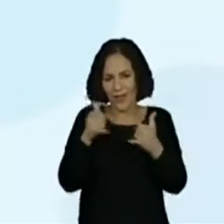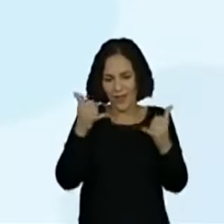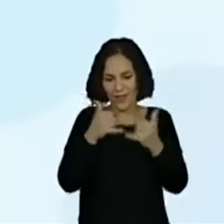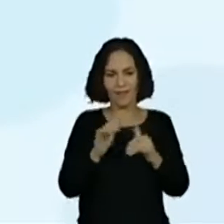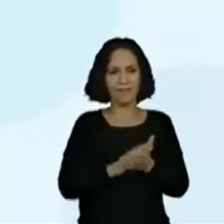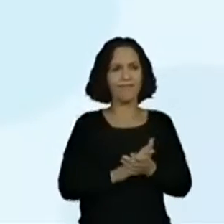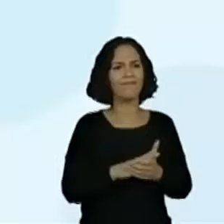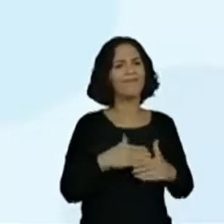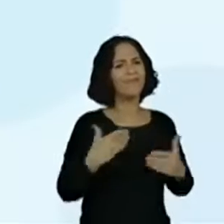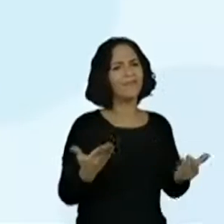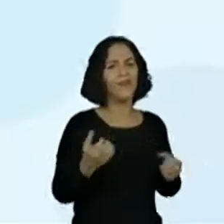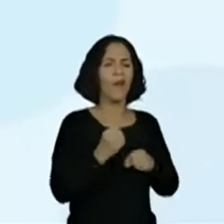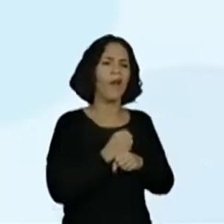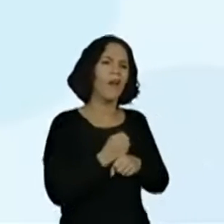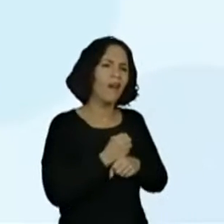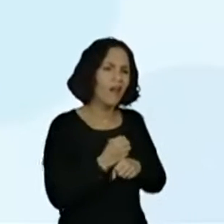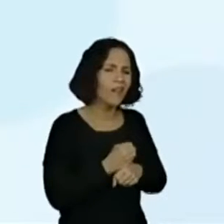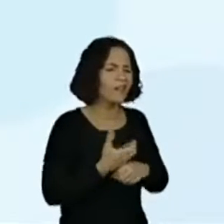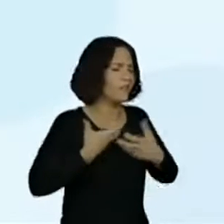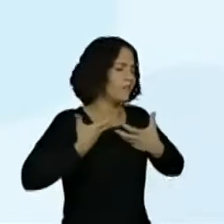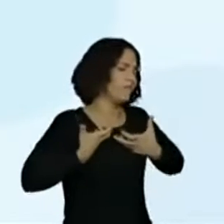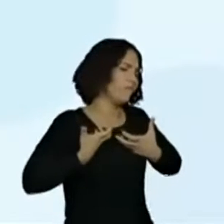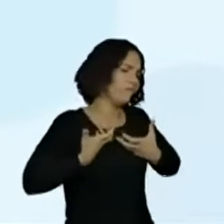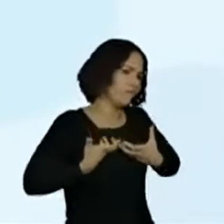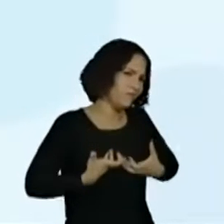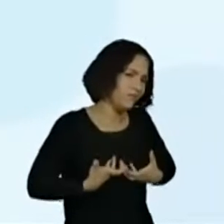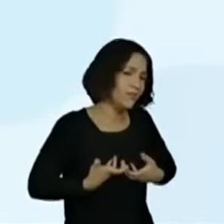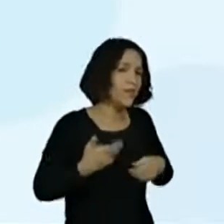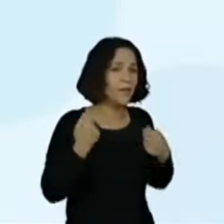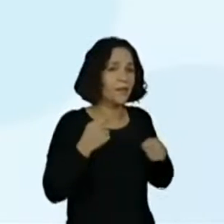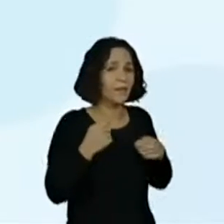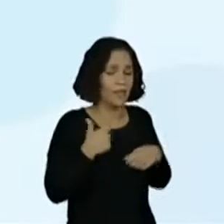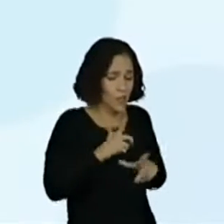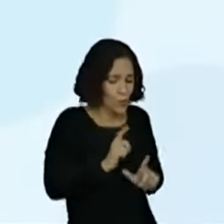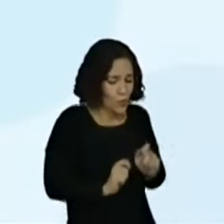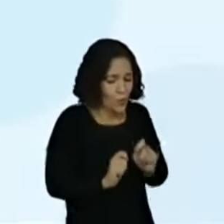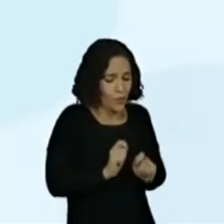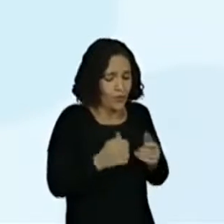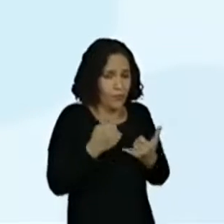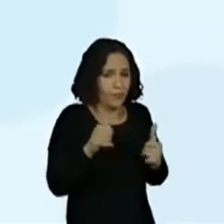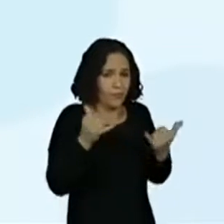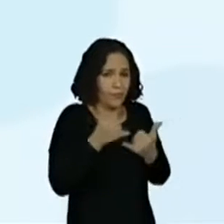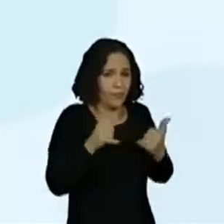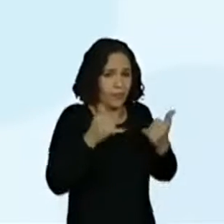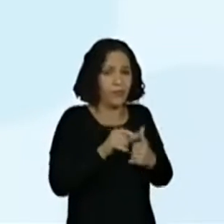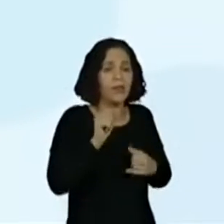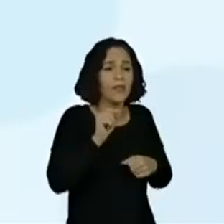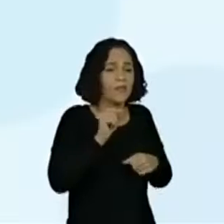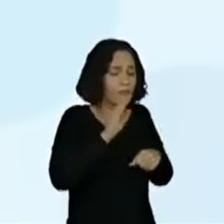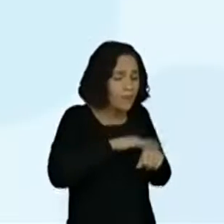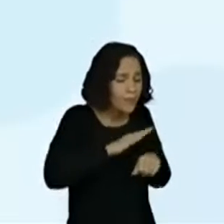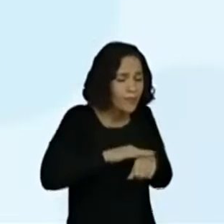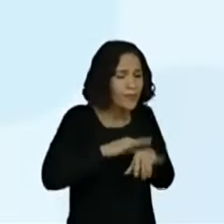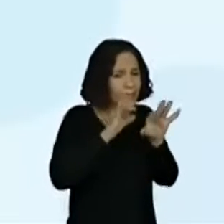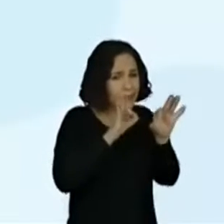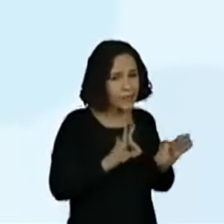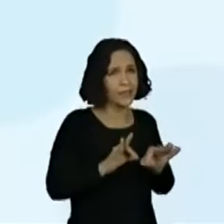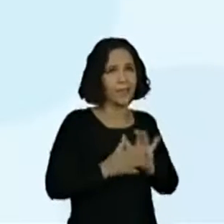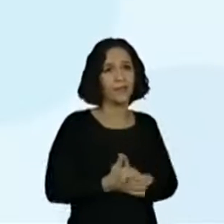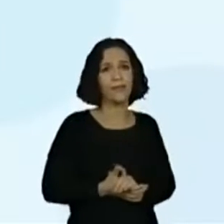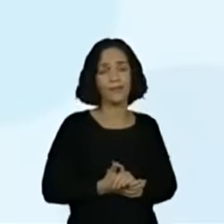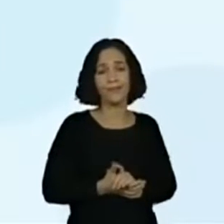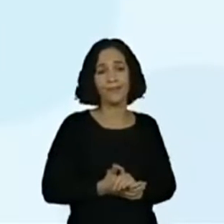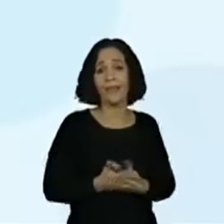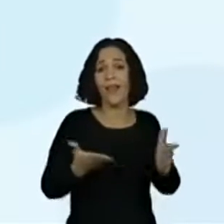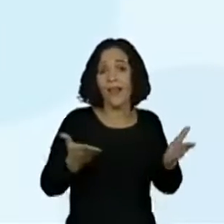ano exaustivo como este, temos que guardar energia para as batalhas certas.